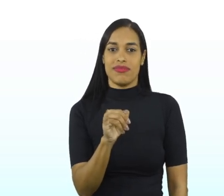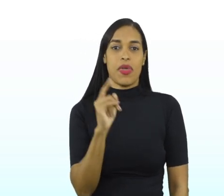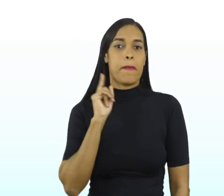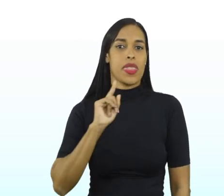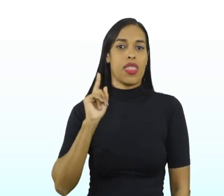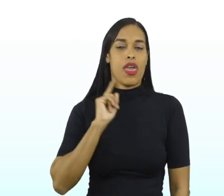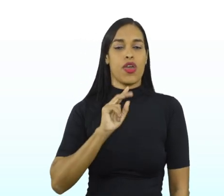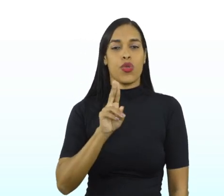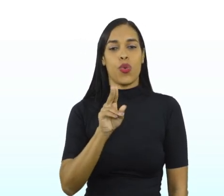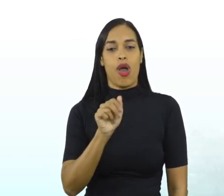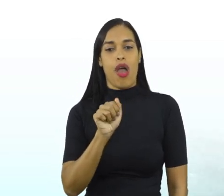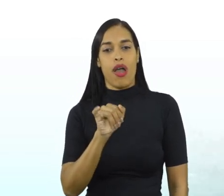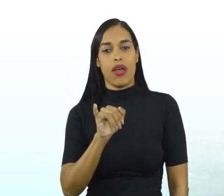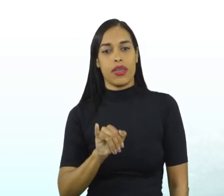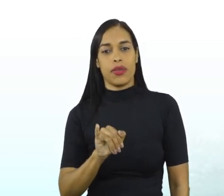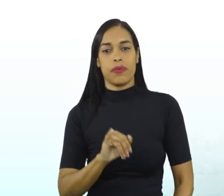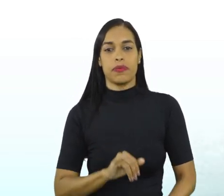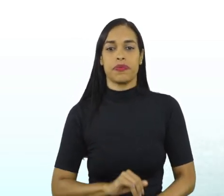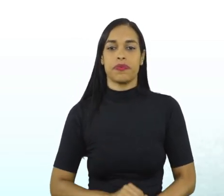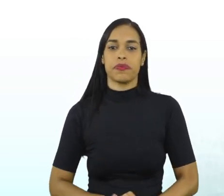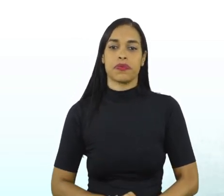Então, são